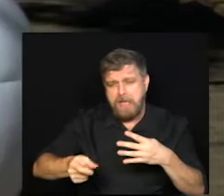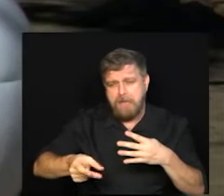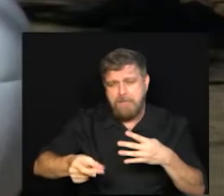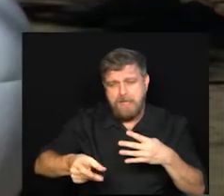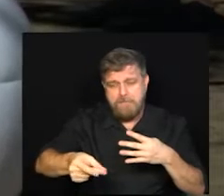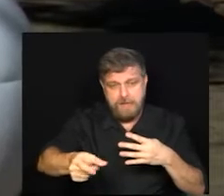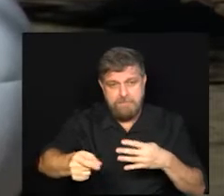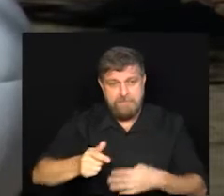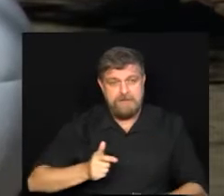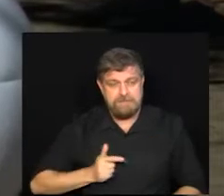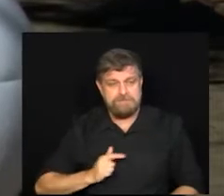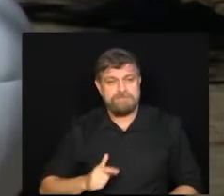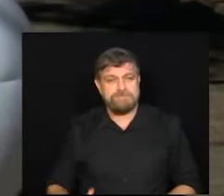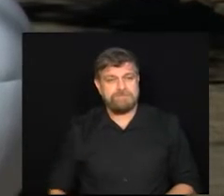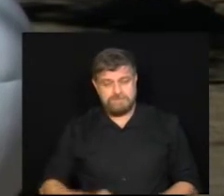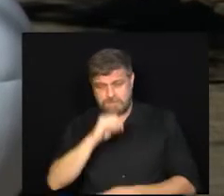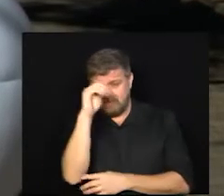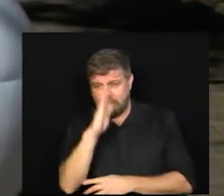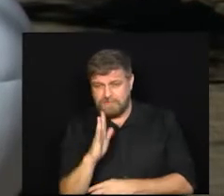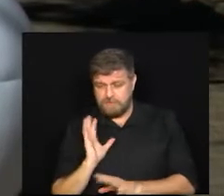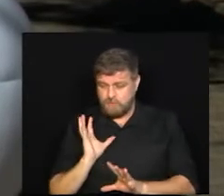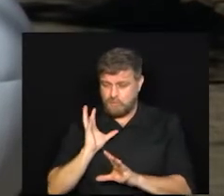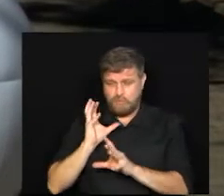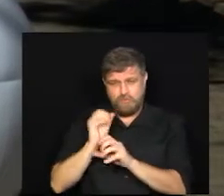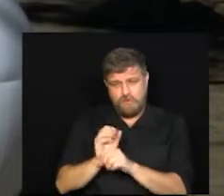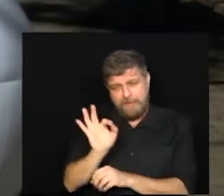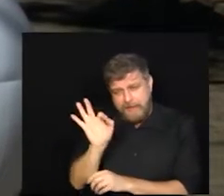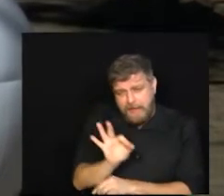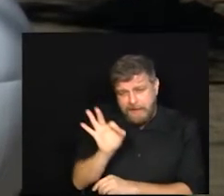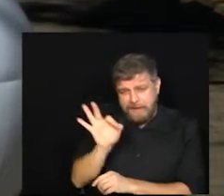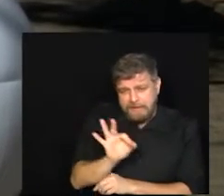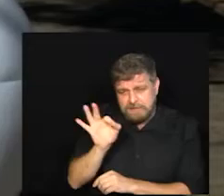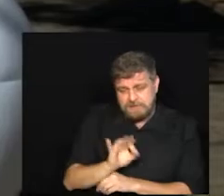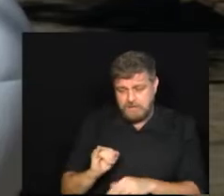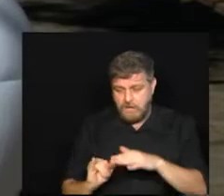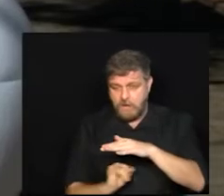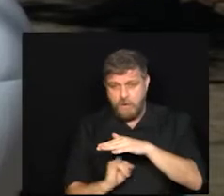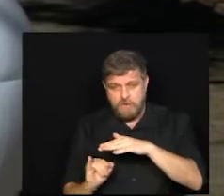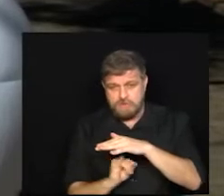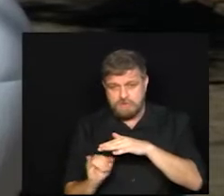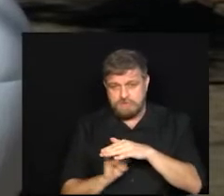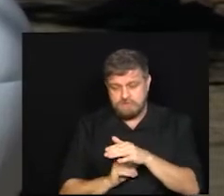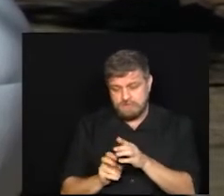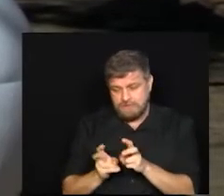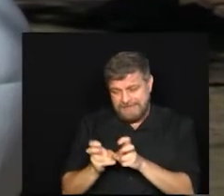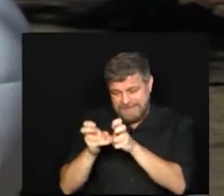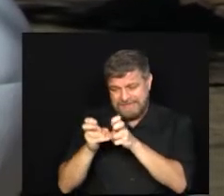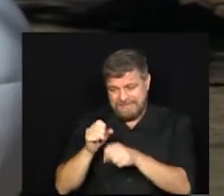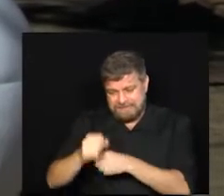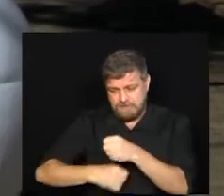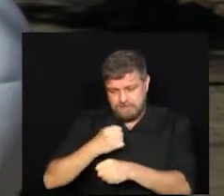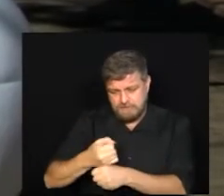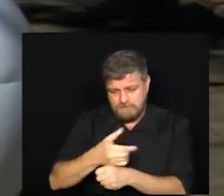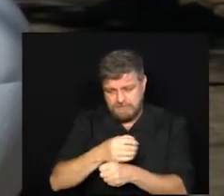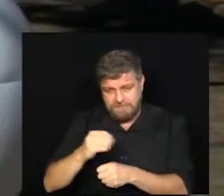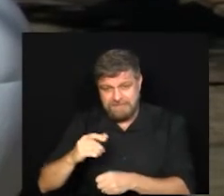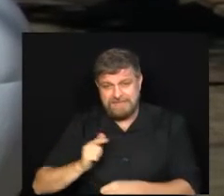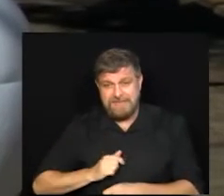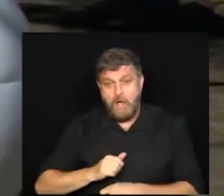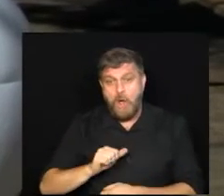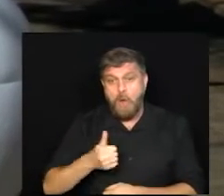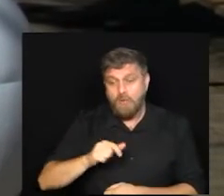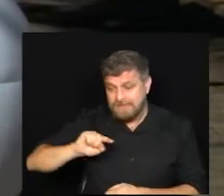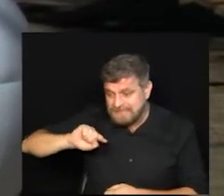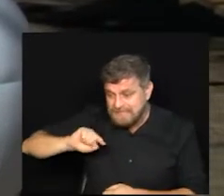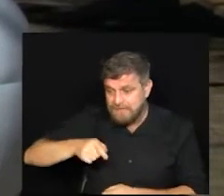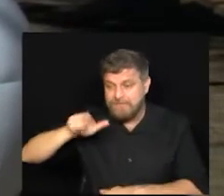crônica. A gente tem no Brasil, mais ou menos as estatísticas do INCA, do Instituto Nacional do Câncer de 2020, cerca de 11 mil pessoas que foram